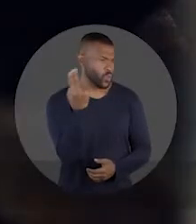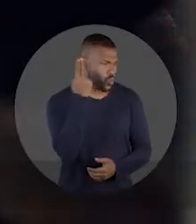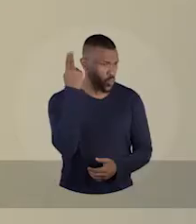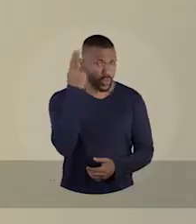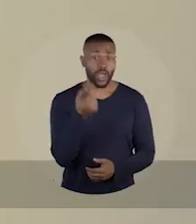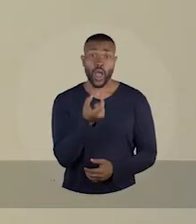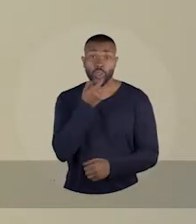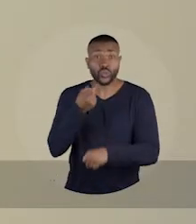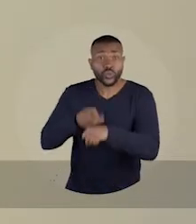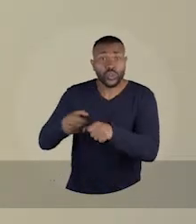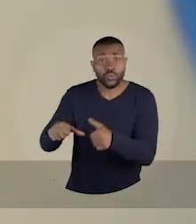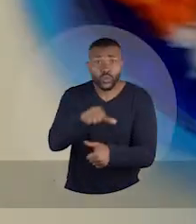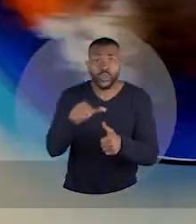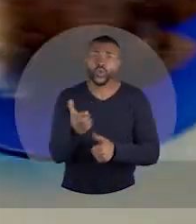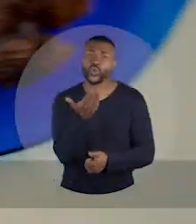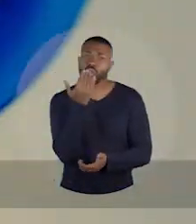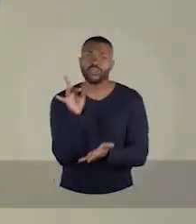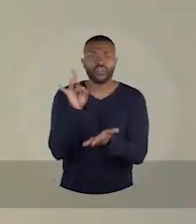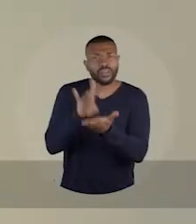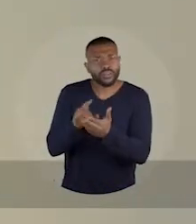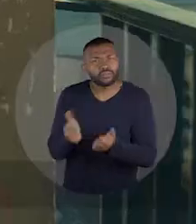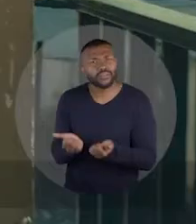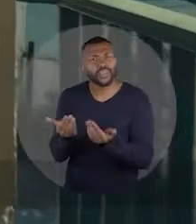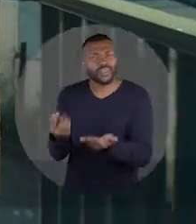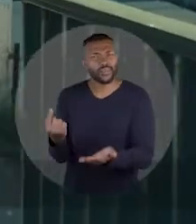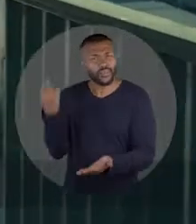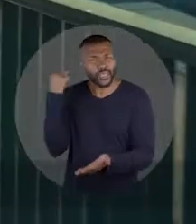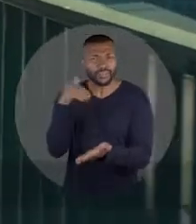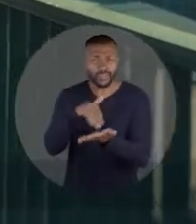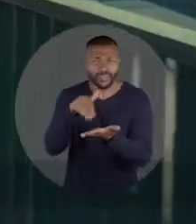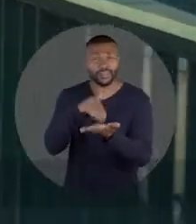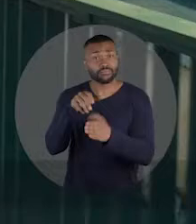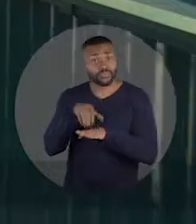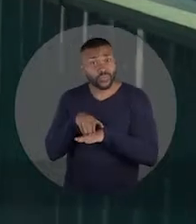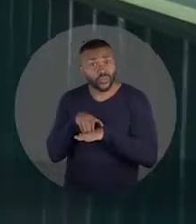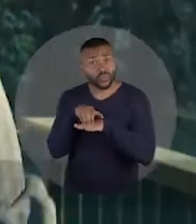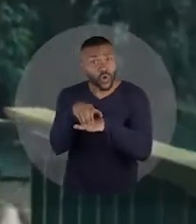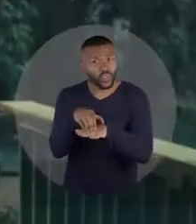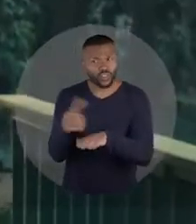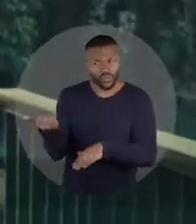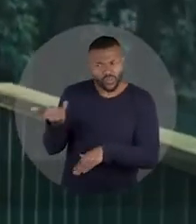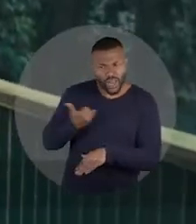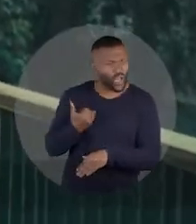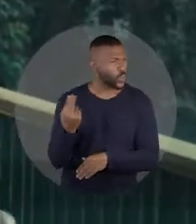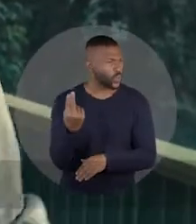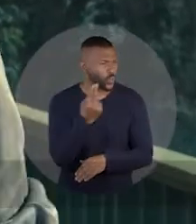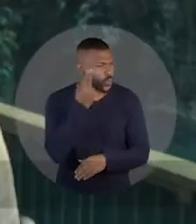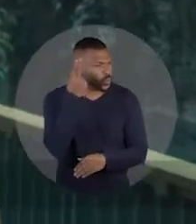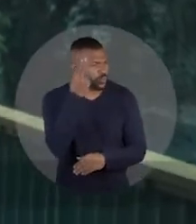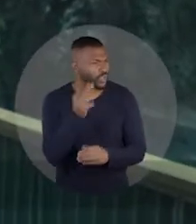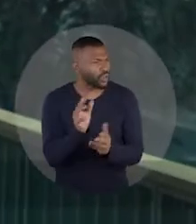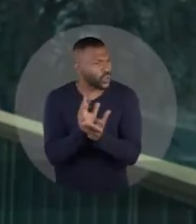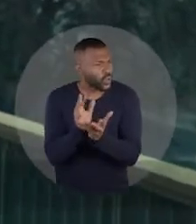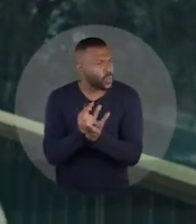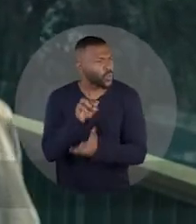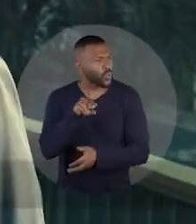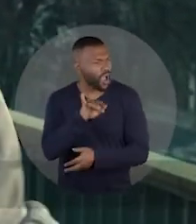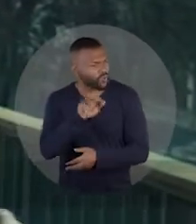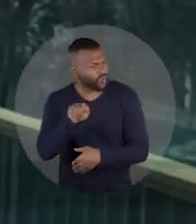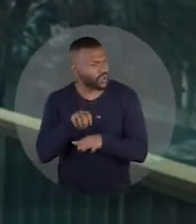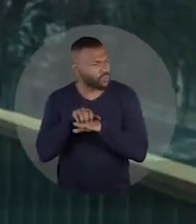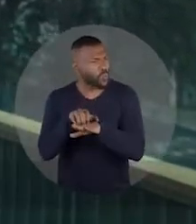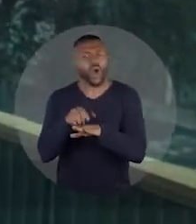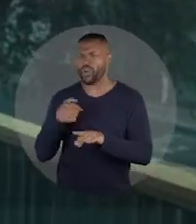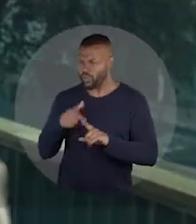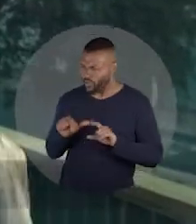melhorar na merenda troquei a bolacha seca por comida de verdade fui secretário de Transportes e disseram que não dava para enfrentar na máquina dos